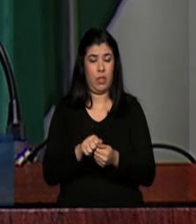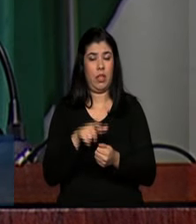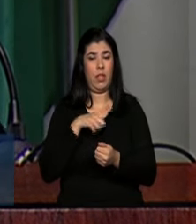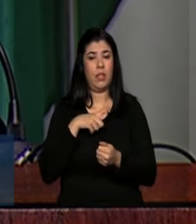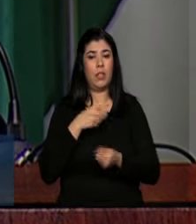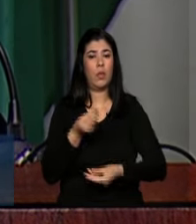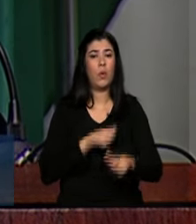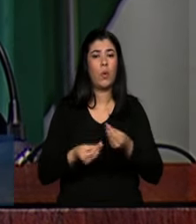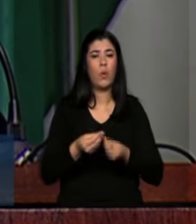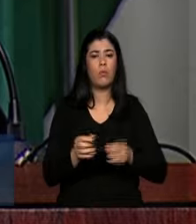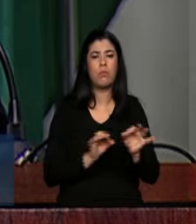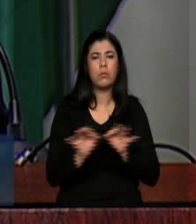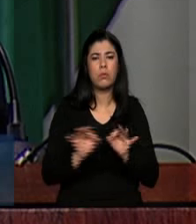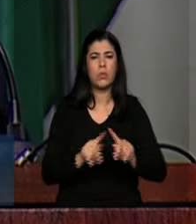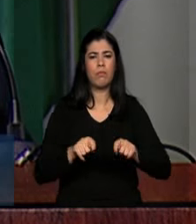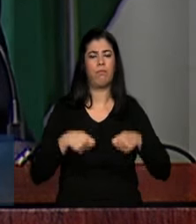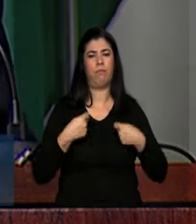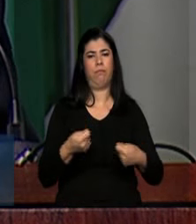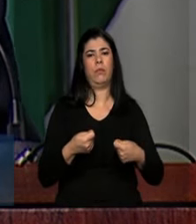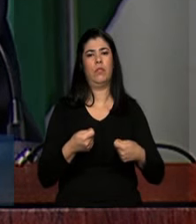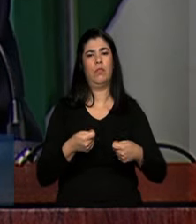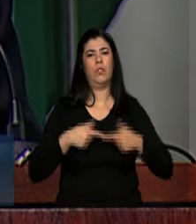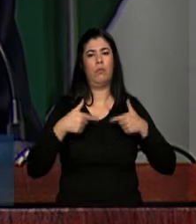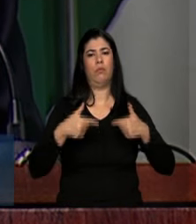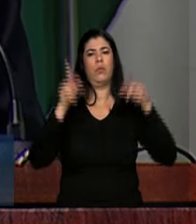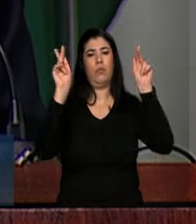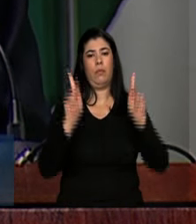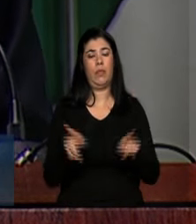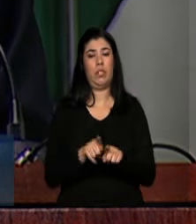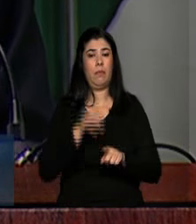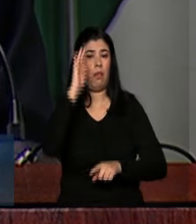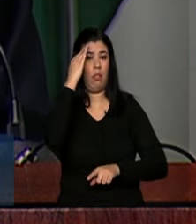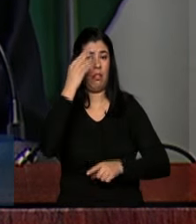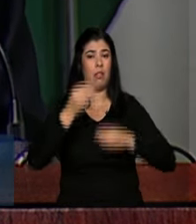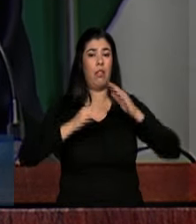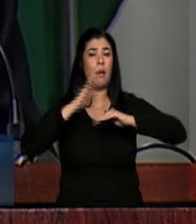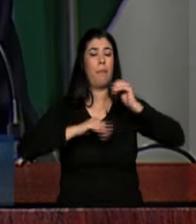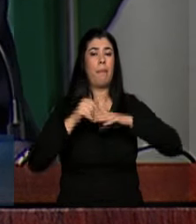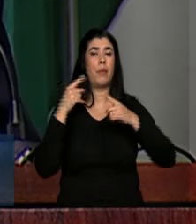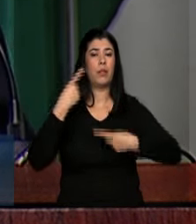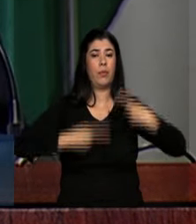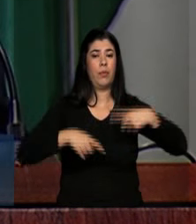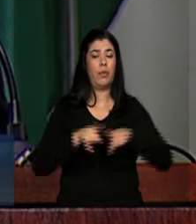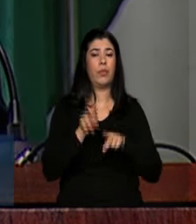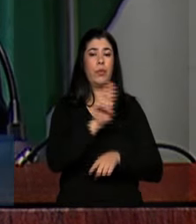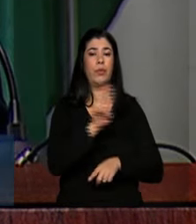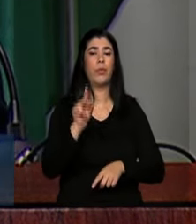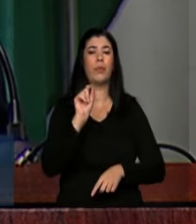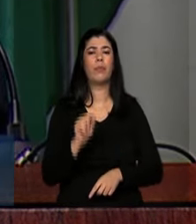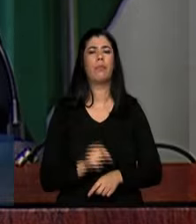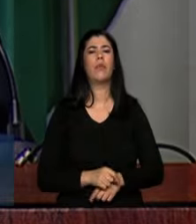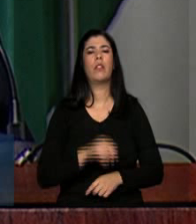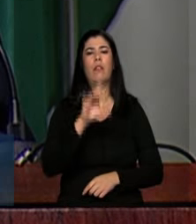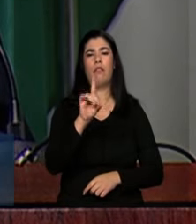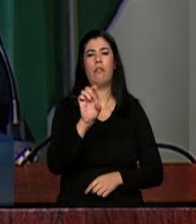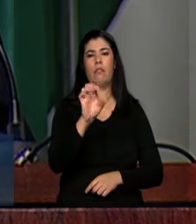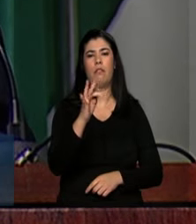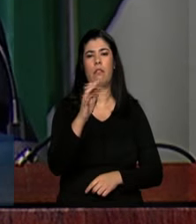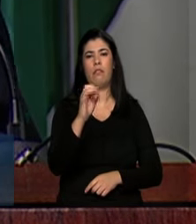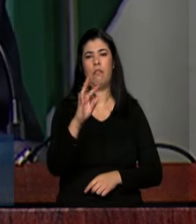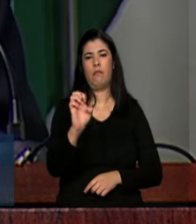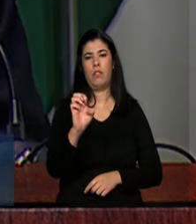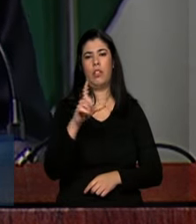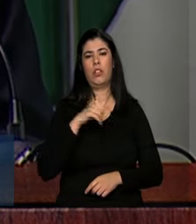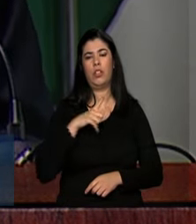coadjuvar eficazmente esforços de paz e entendimento político no que tem chamado de déficit de diplomacia no